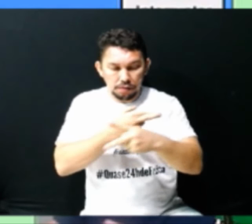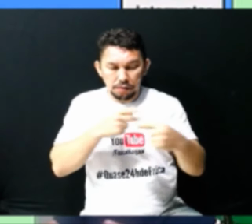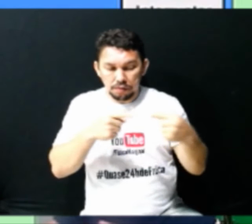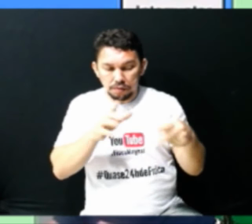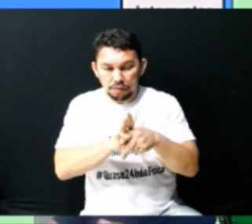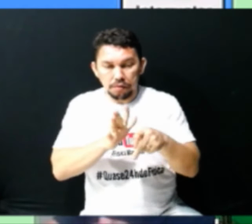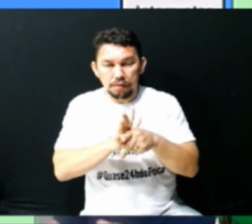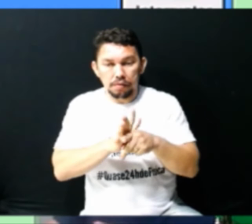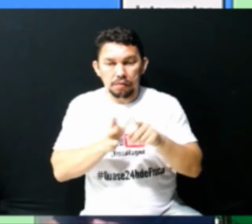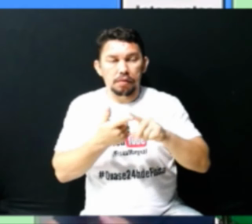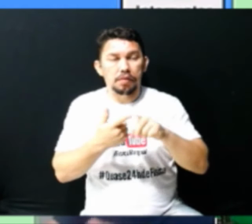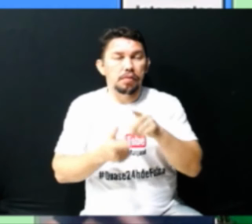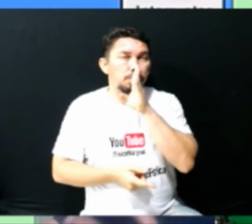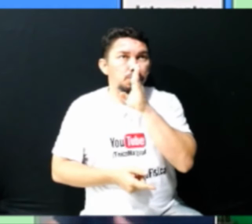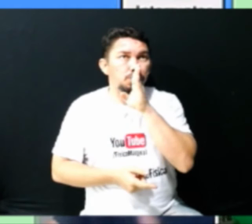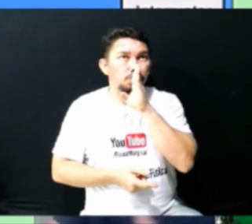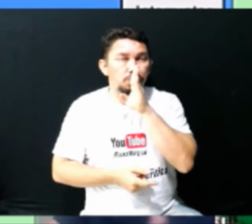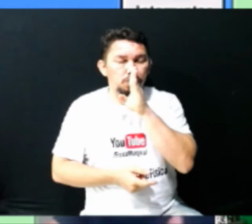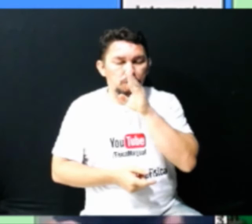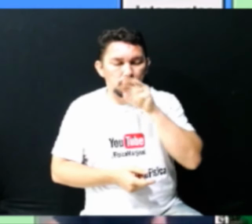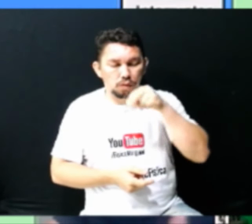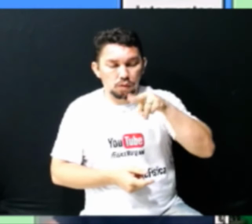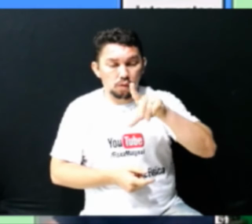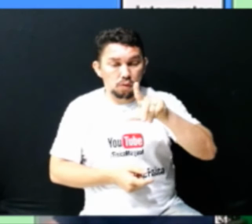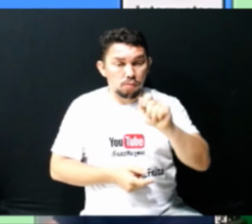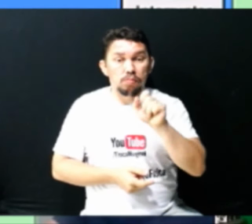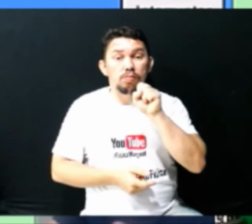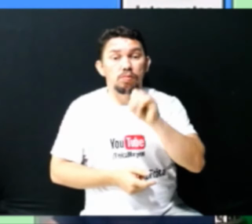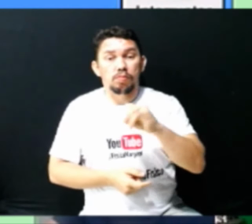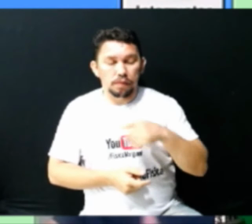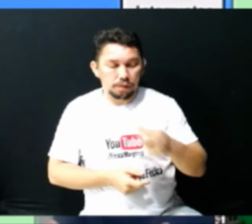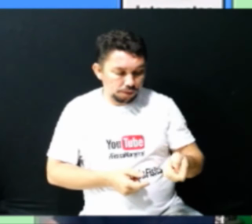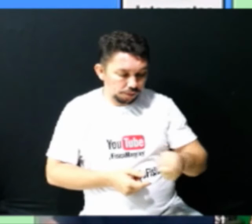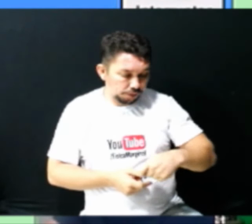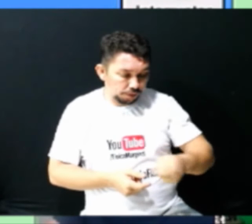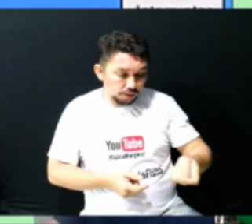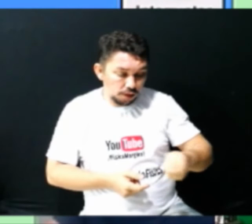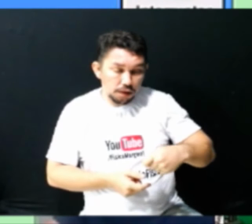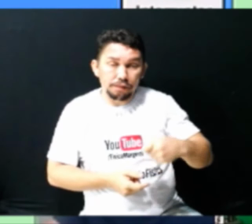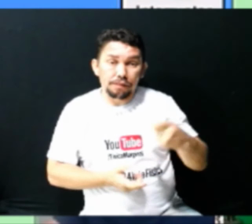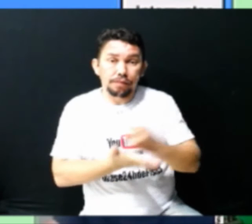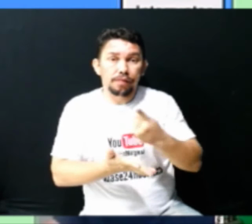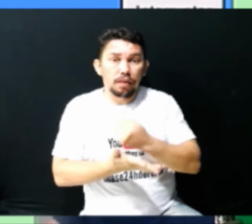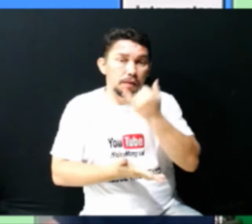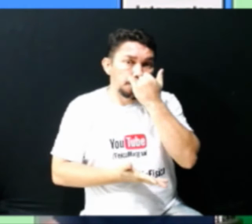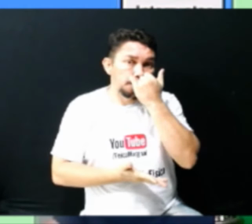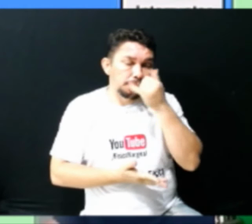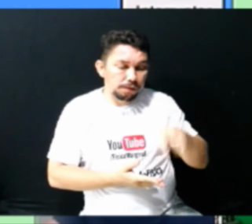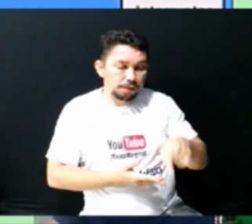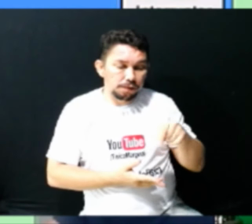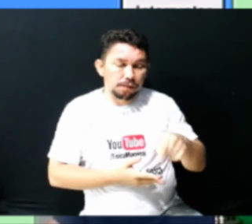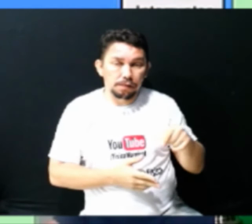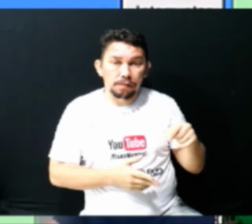resistência nula. Caso você resolva ligar de maneira incorreta, o que vai acontecer é, como a